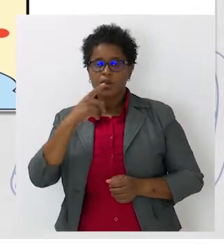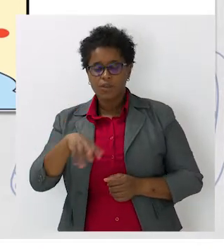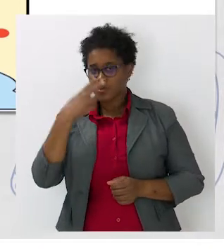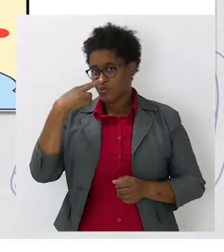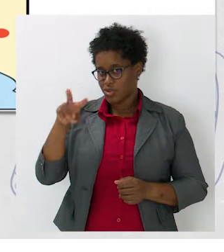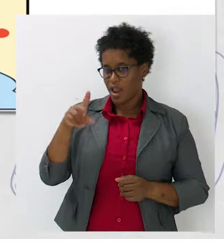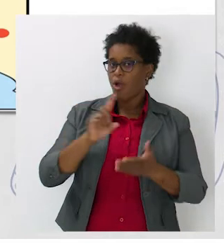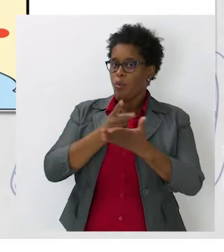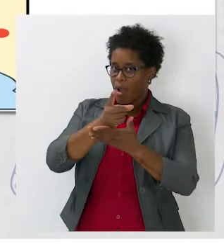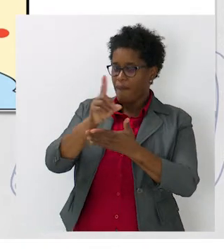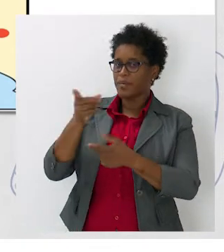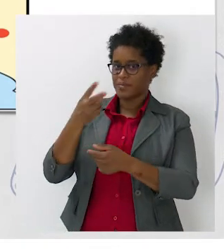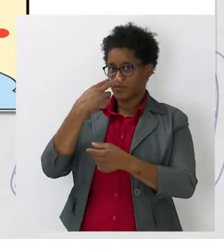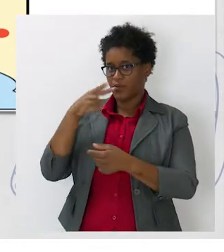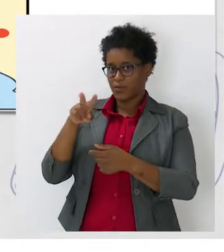vamos ilustrar um mapa